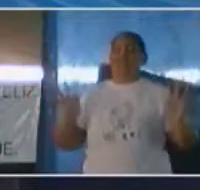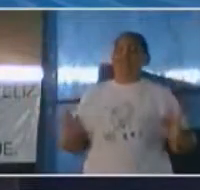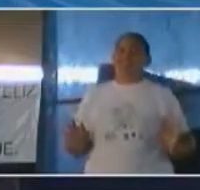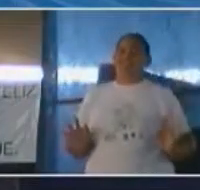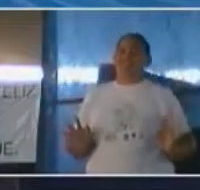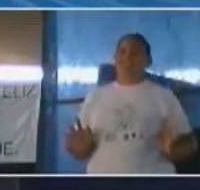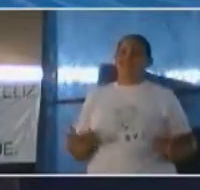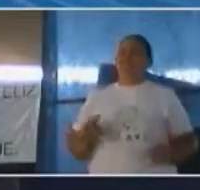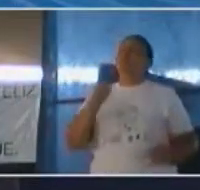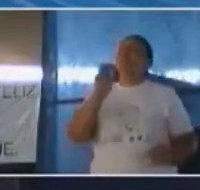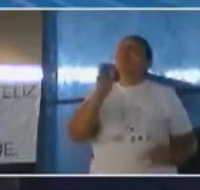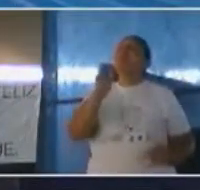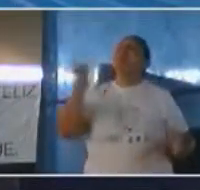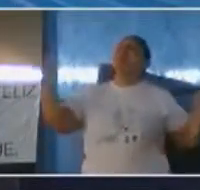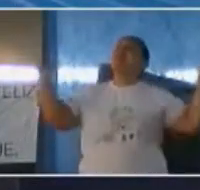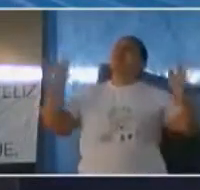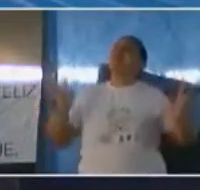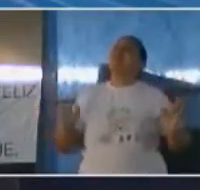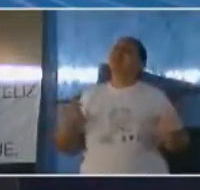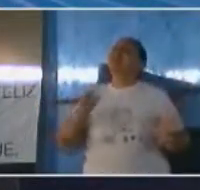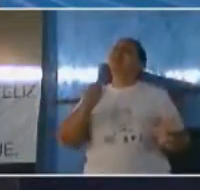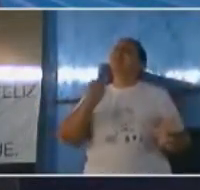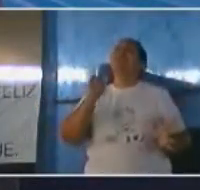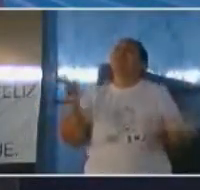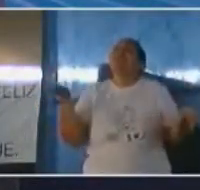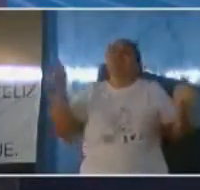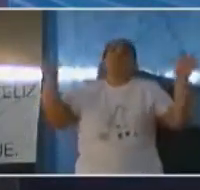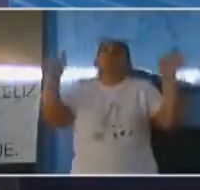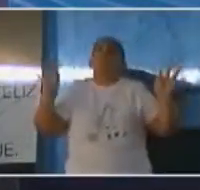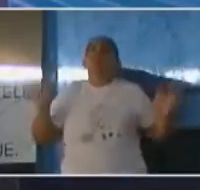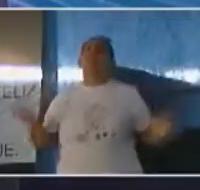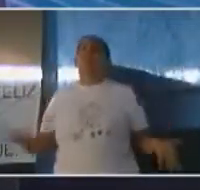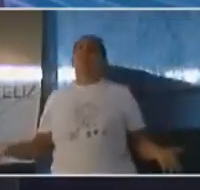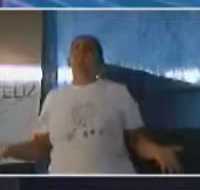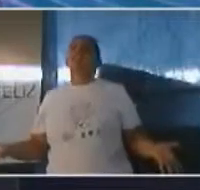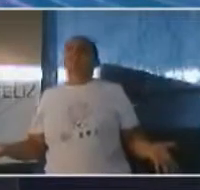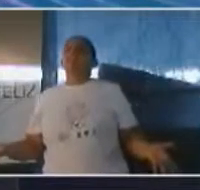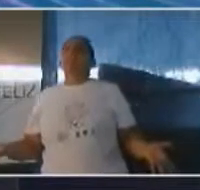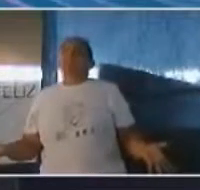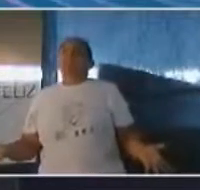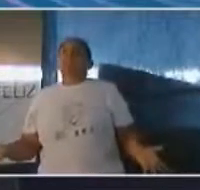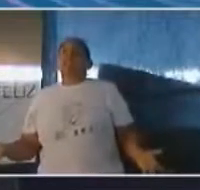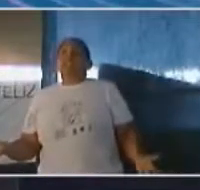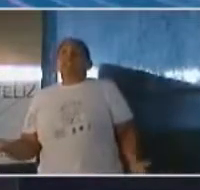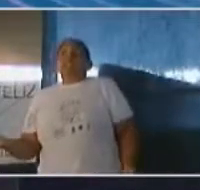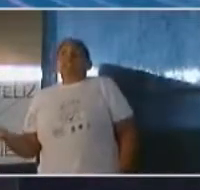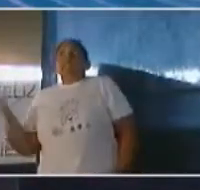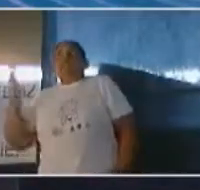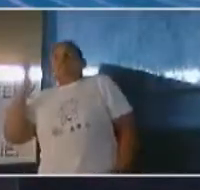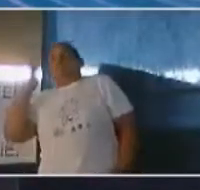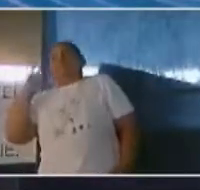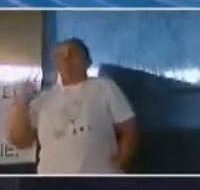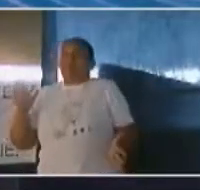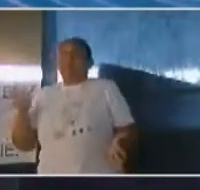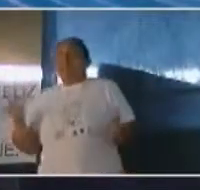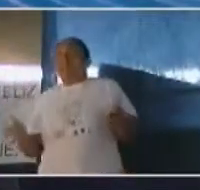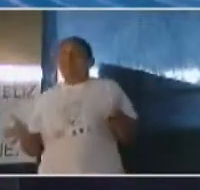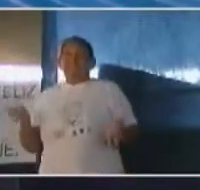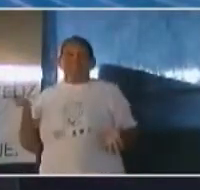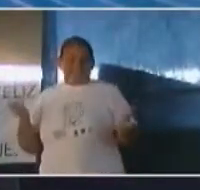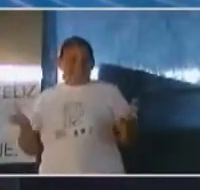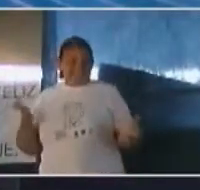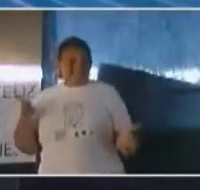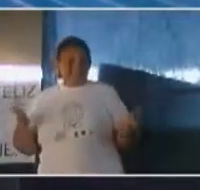é felicidade? Como definir felicidade? Talvez a felicidade que nós buscamos não tenha a ver